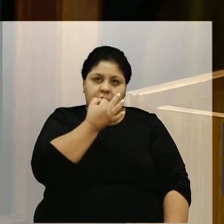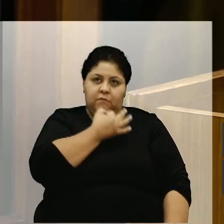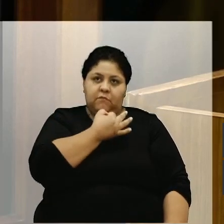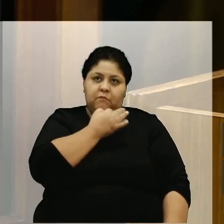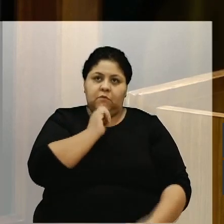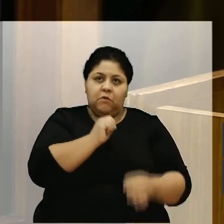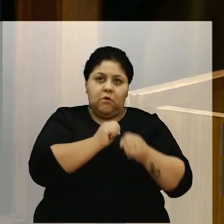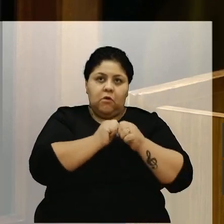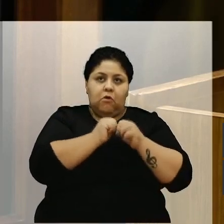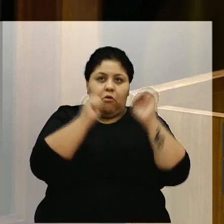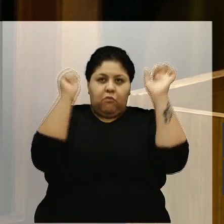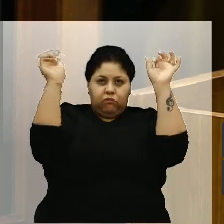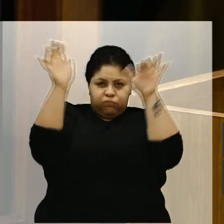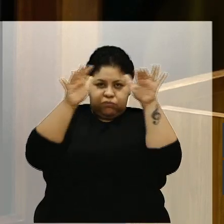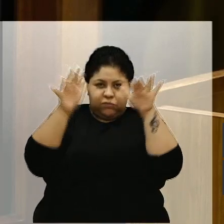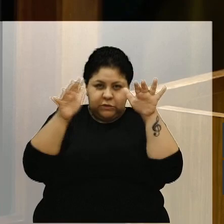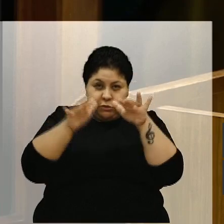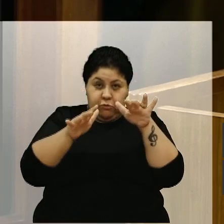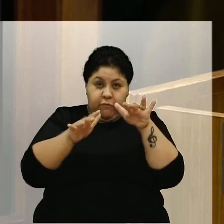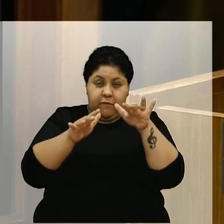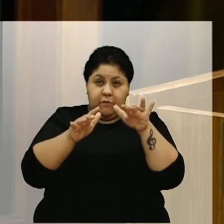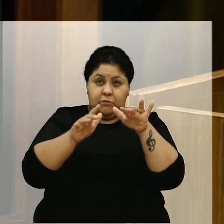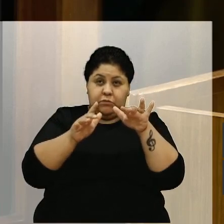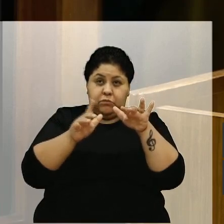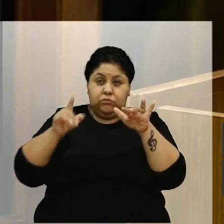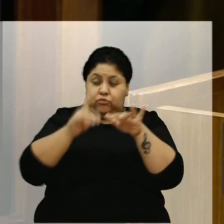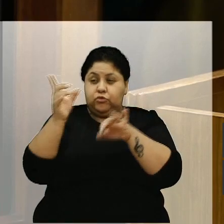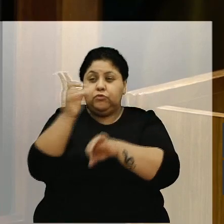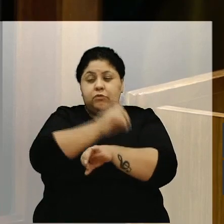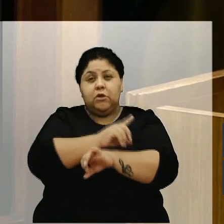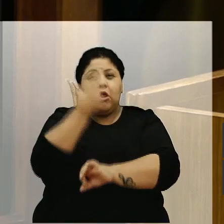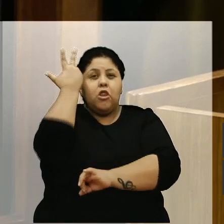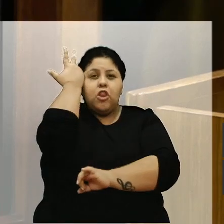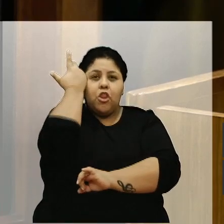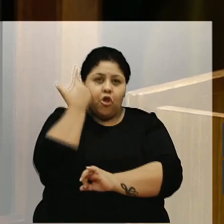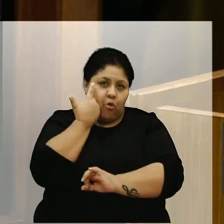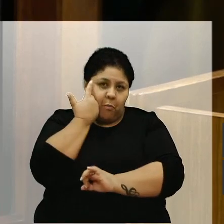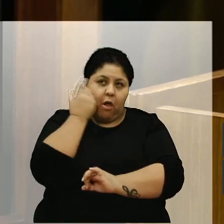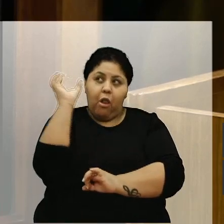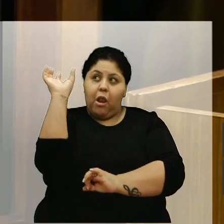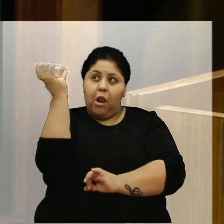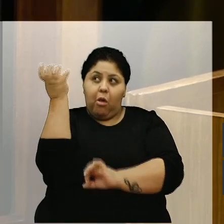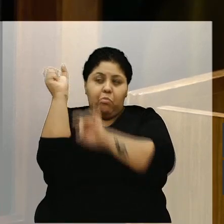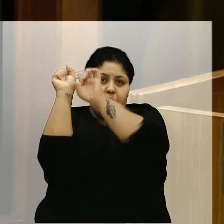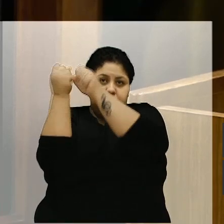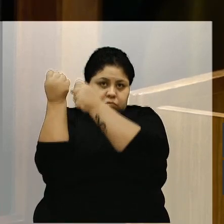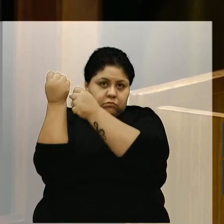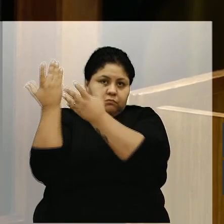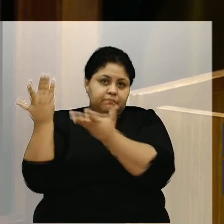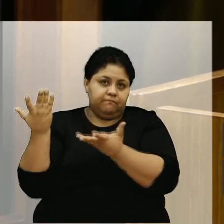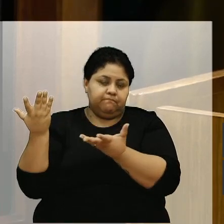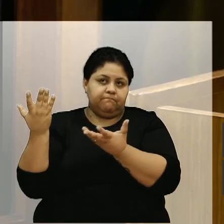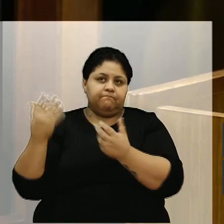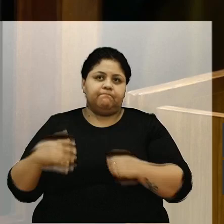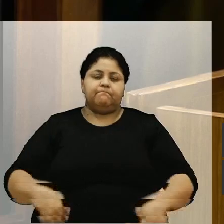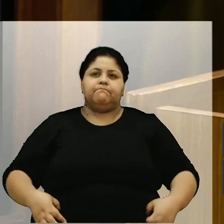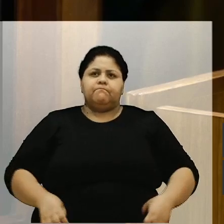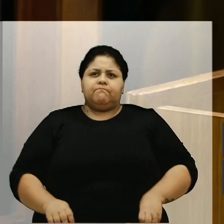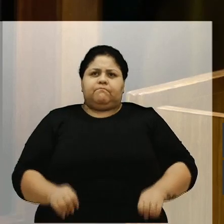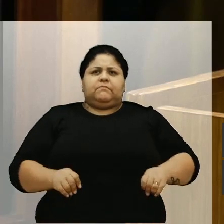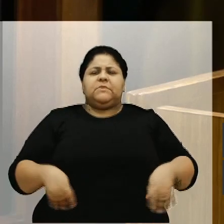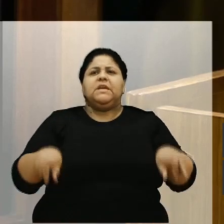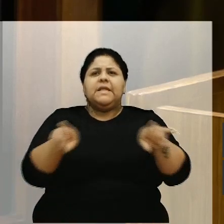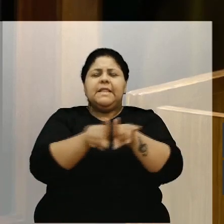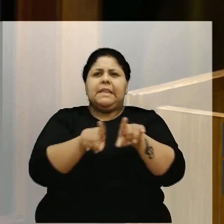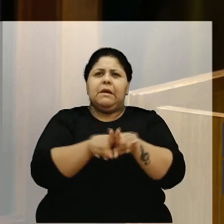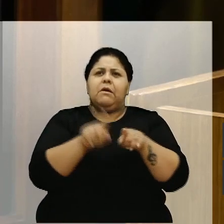grande chuva dos últimos dias, é normal que tem muita lâmpada apagada. E também tem